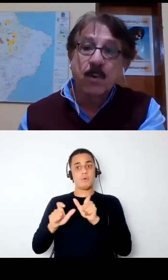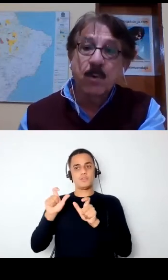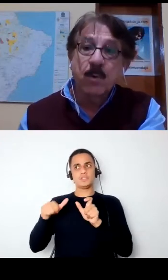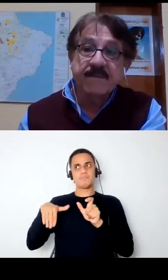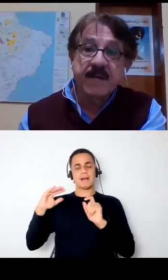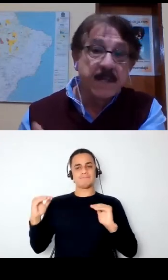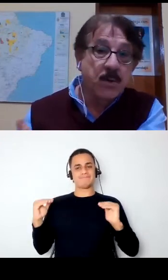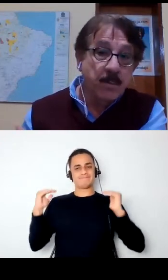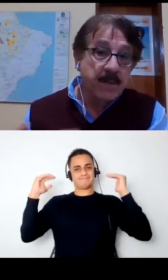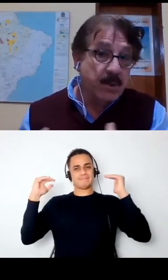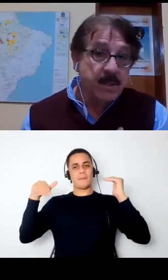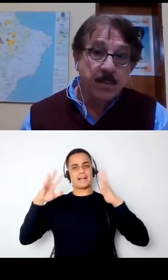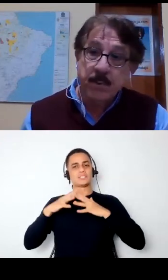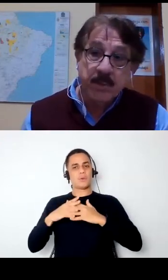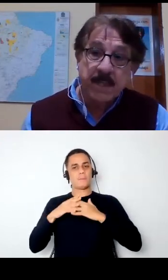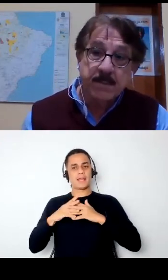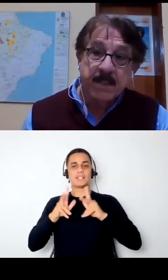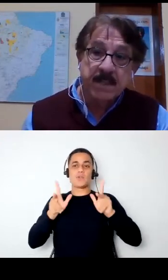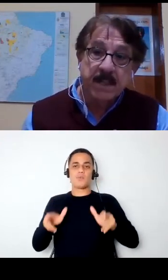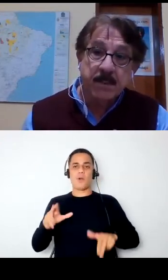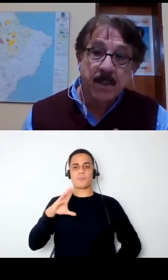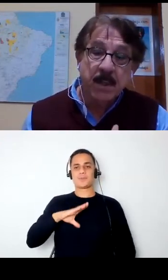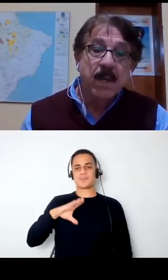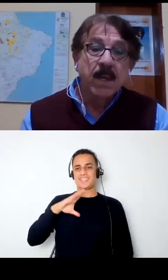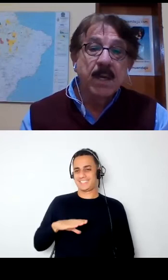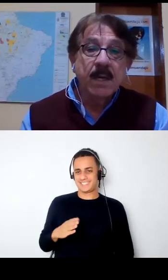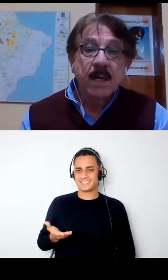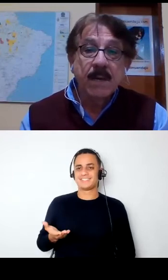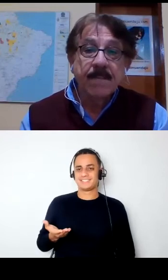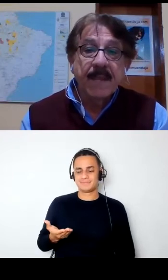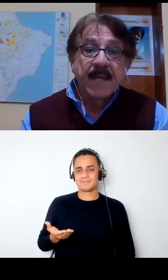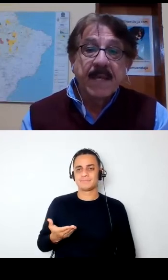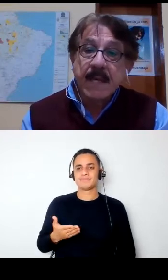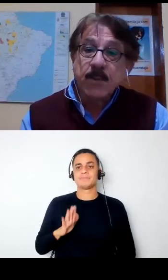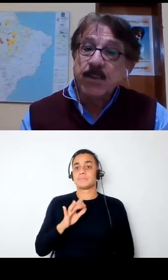mais complexificada, como é a nossa do português, por exemplo.